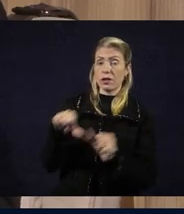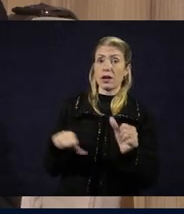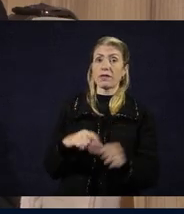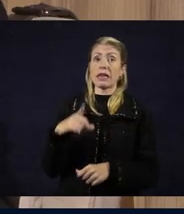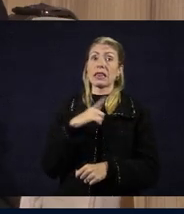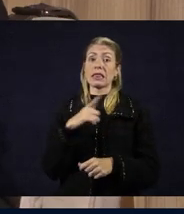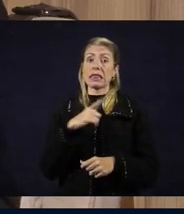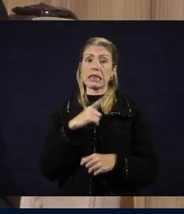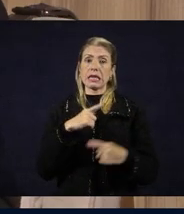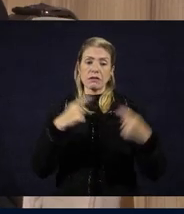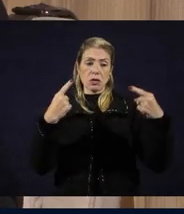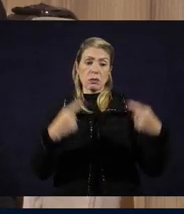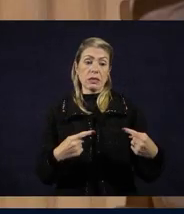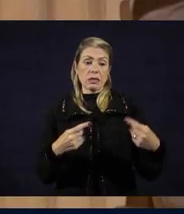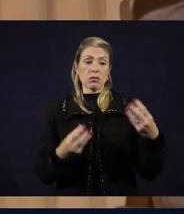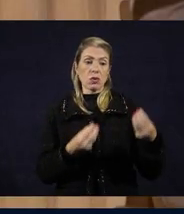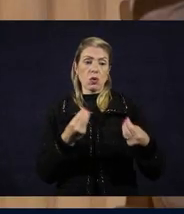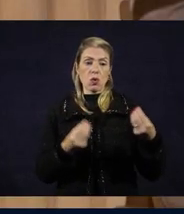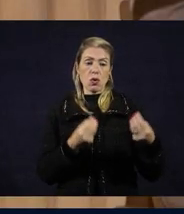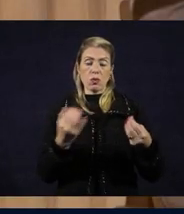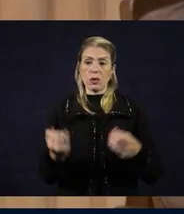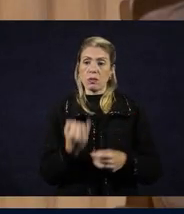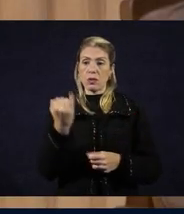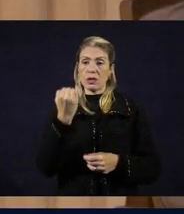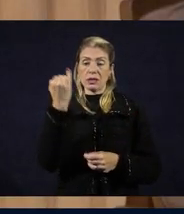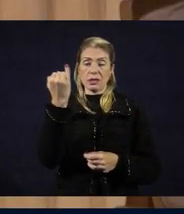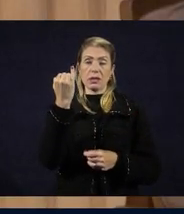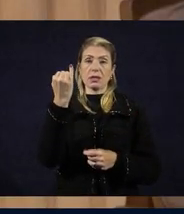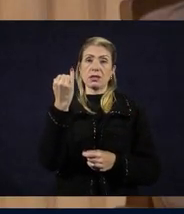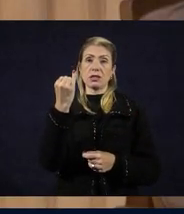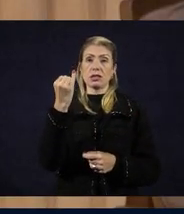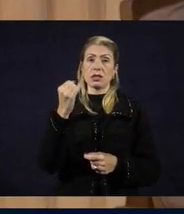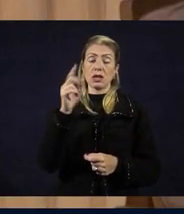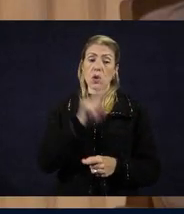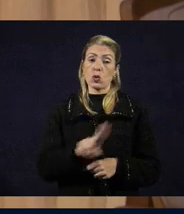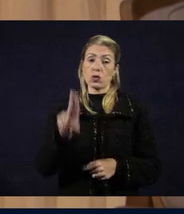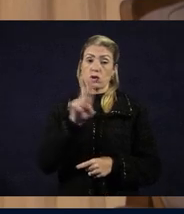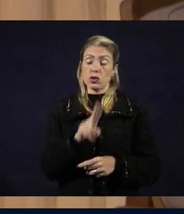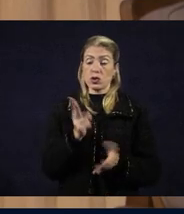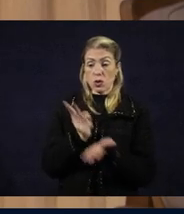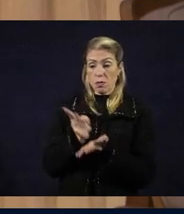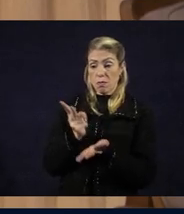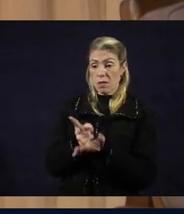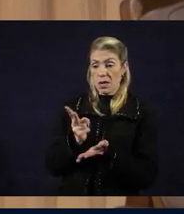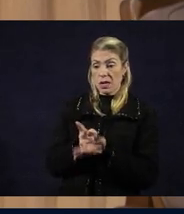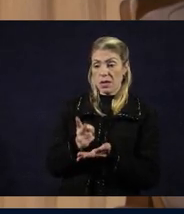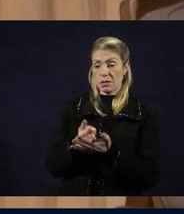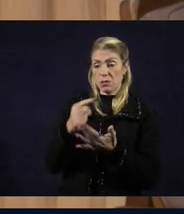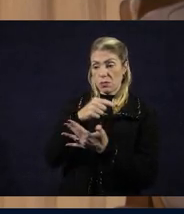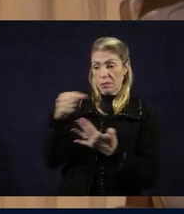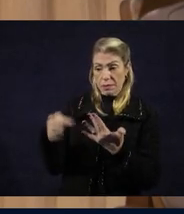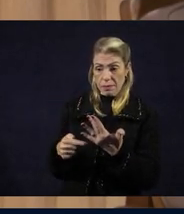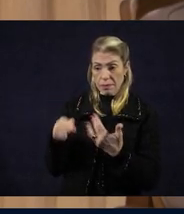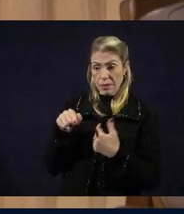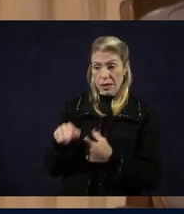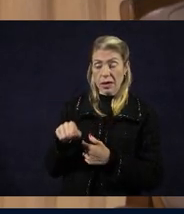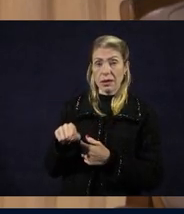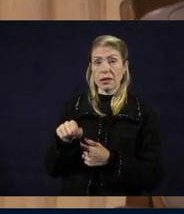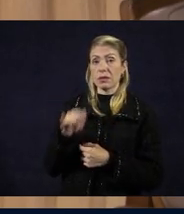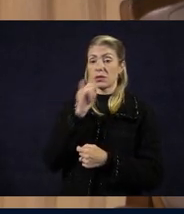tendo uma competição muito importante muito relevante da utilização desses mesmos bens para por exemplo